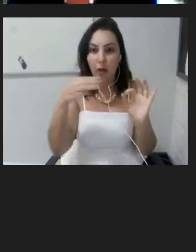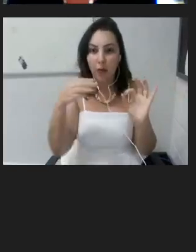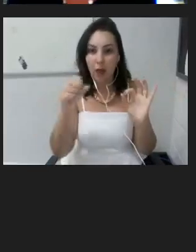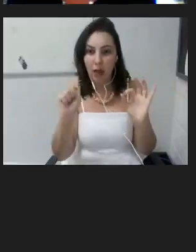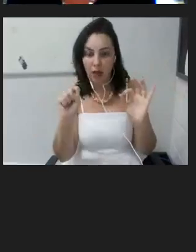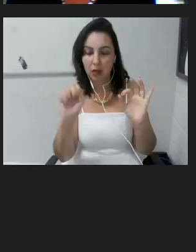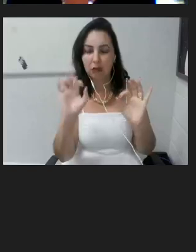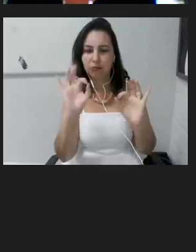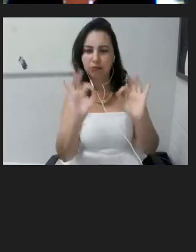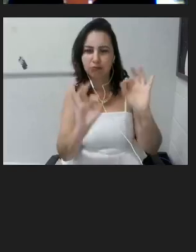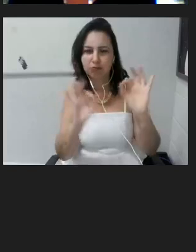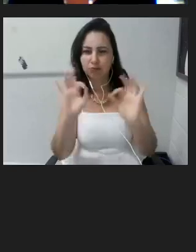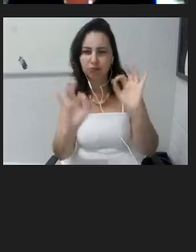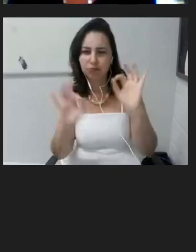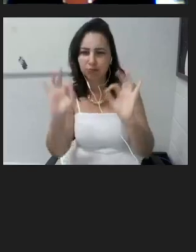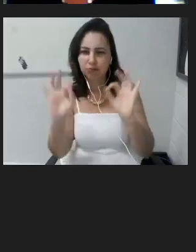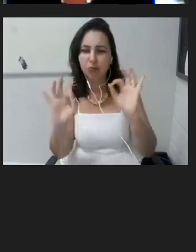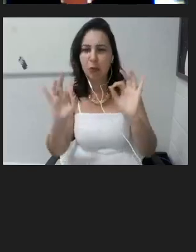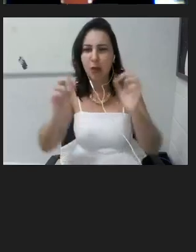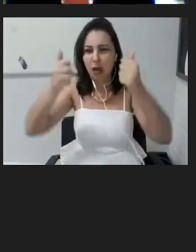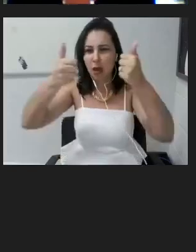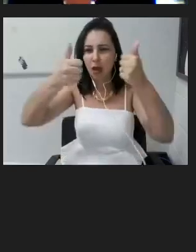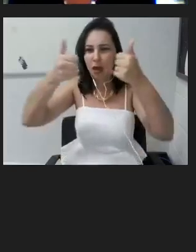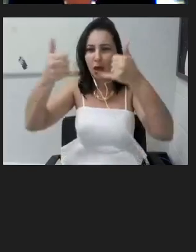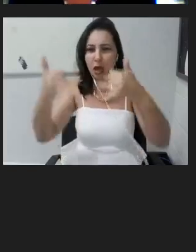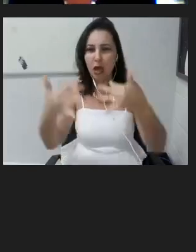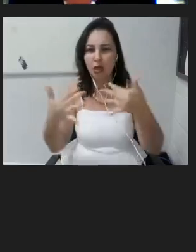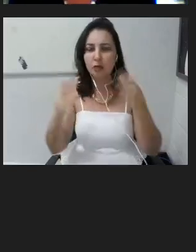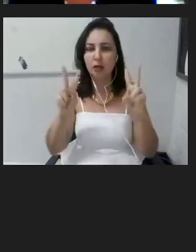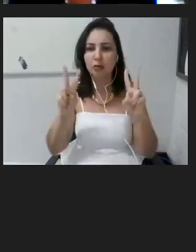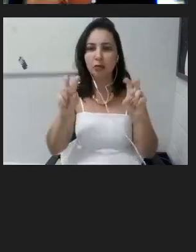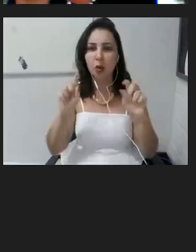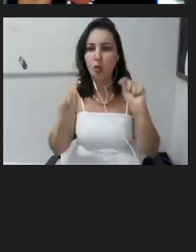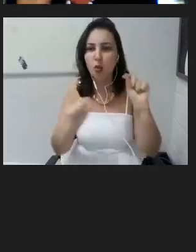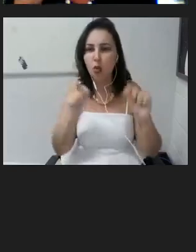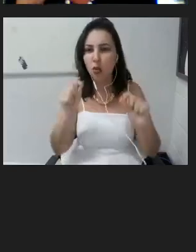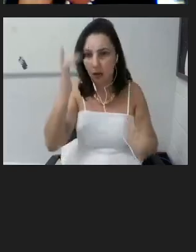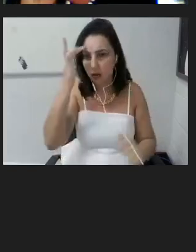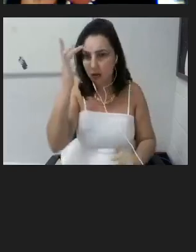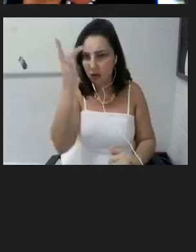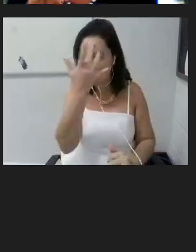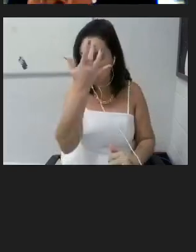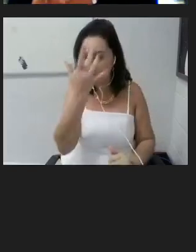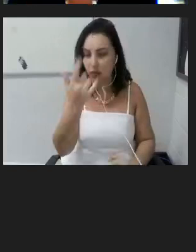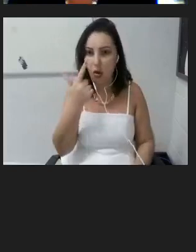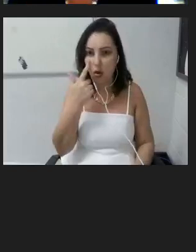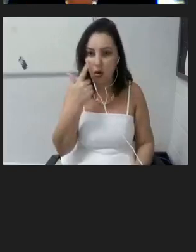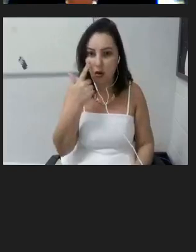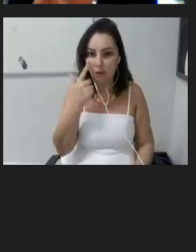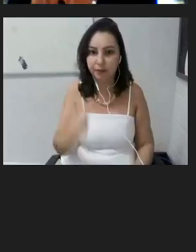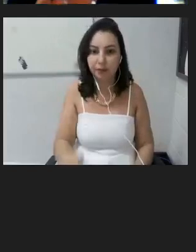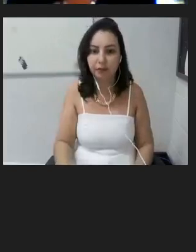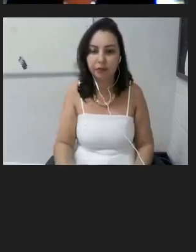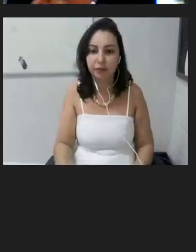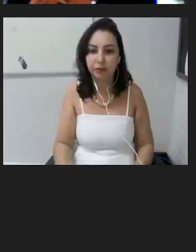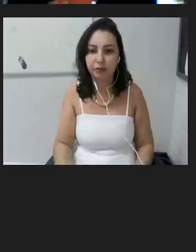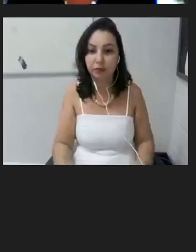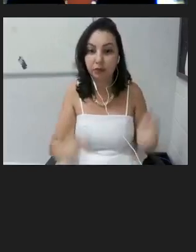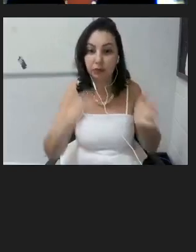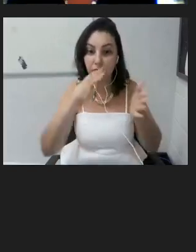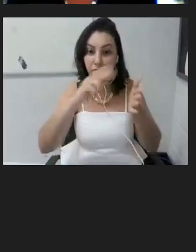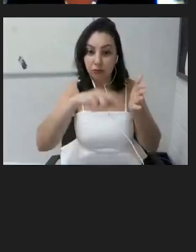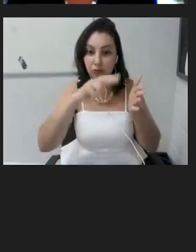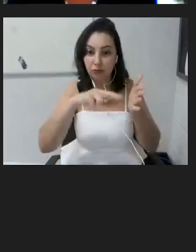que vem definir o que, que é saúde mental. Ó, refere-se a um